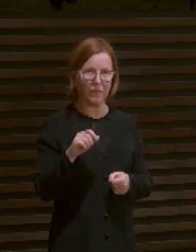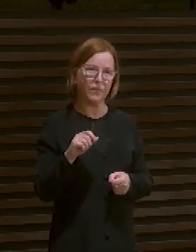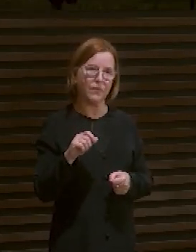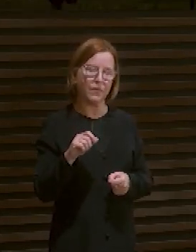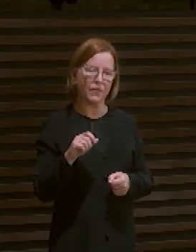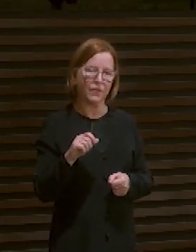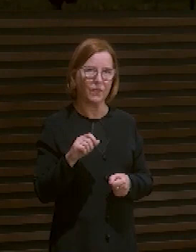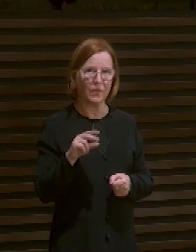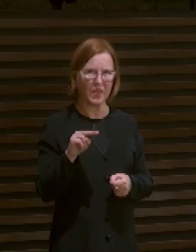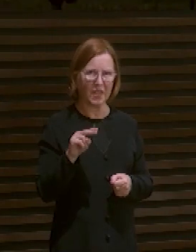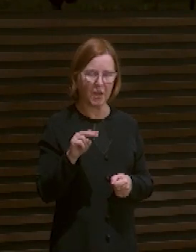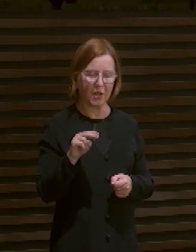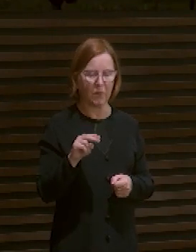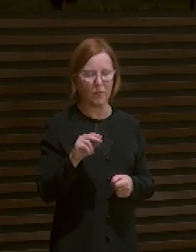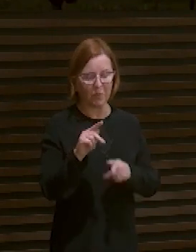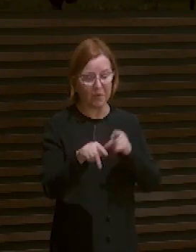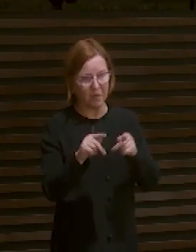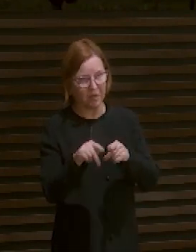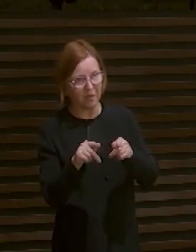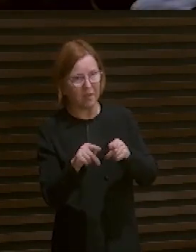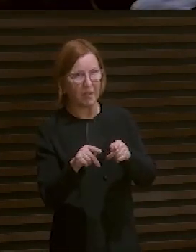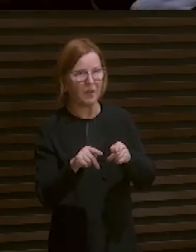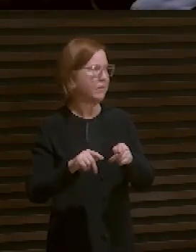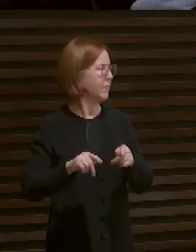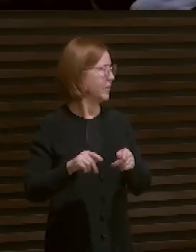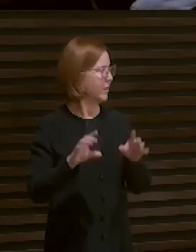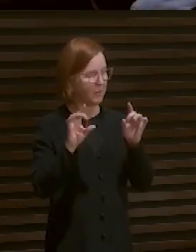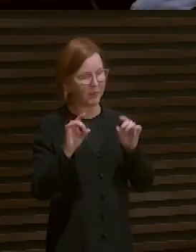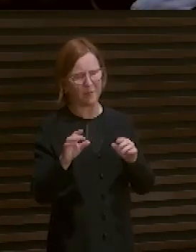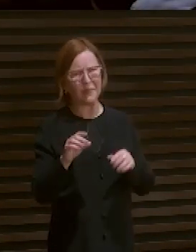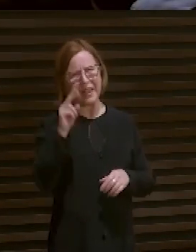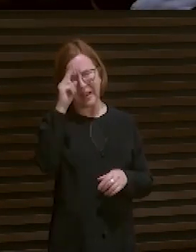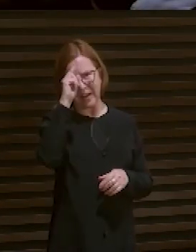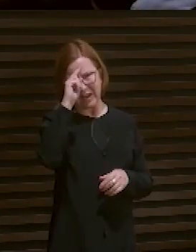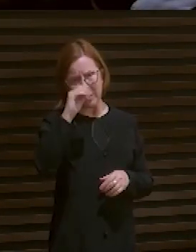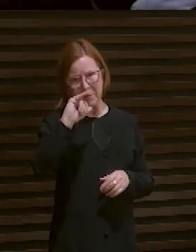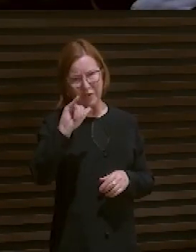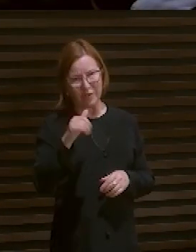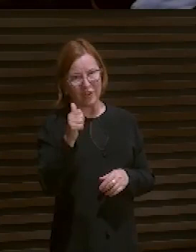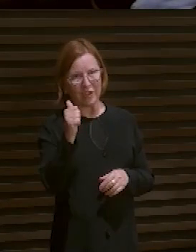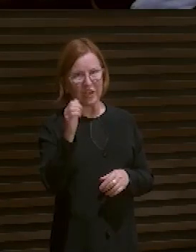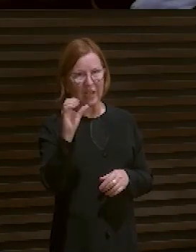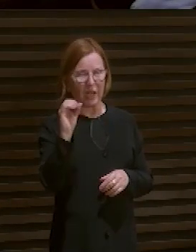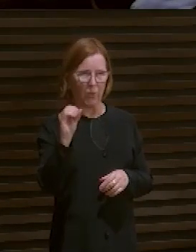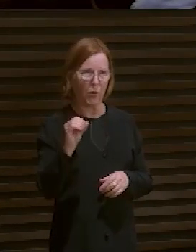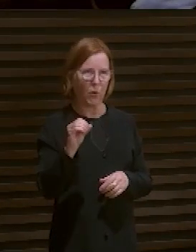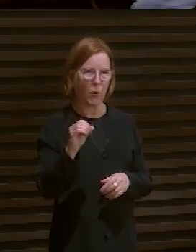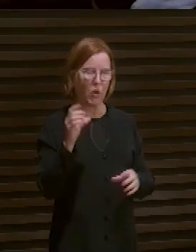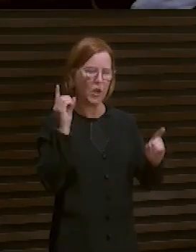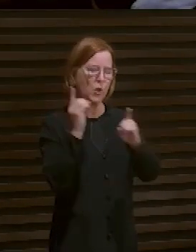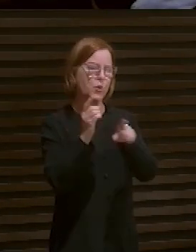se lembra de Jacó, quando ele se encontra com Esaú? Os dois choram, se abraçam, e